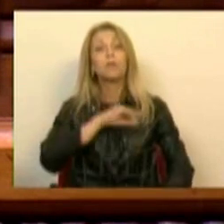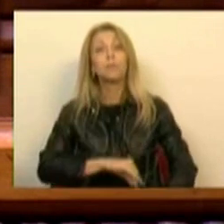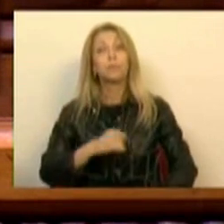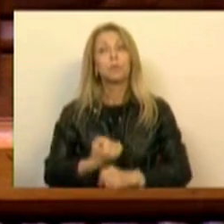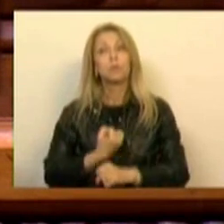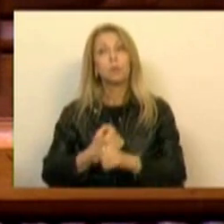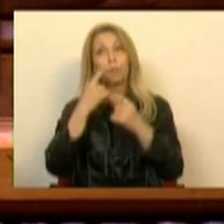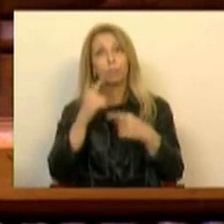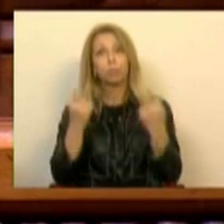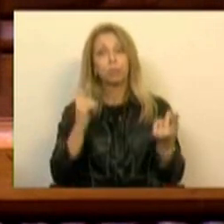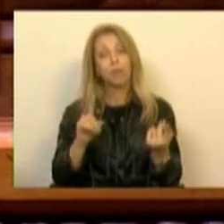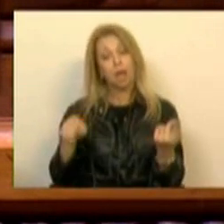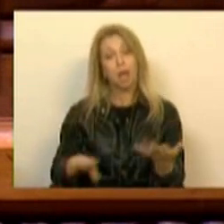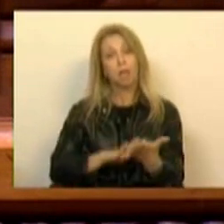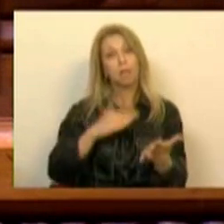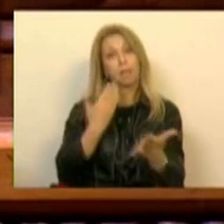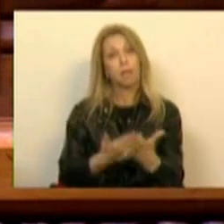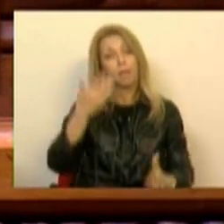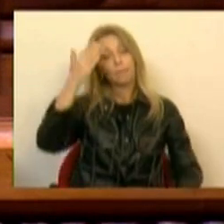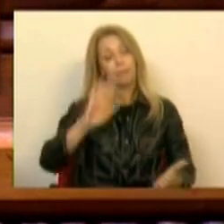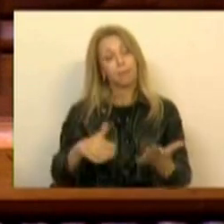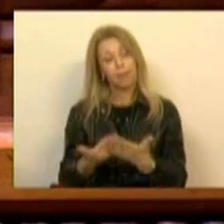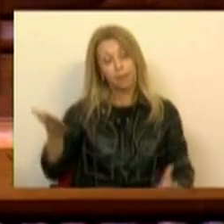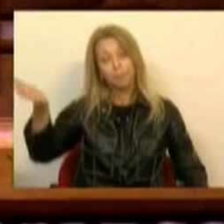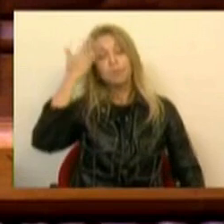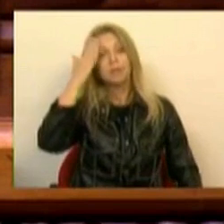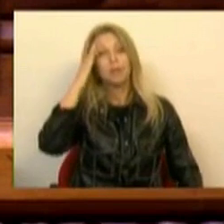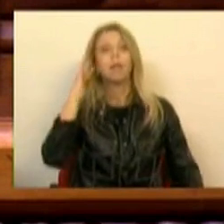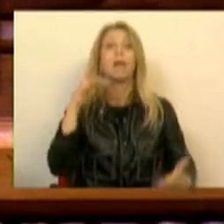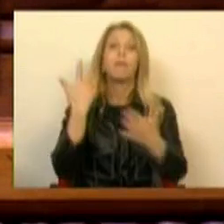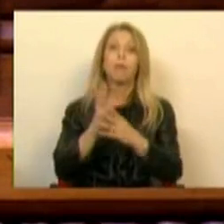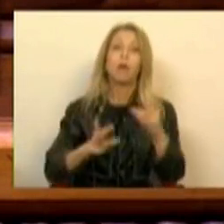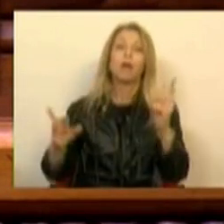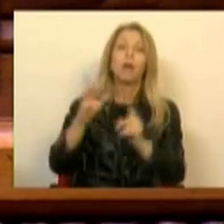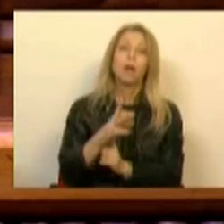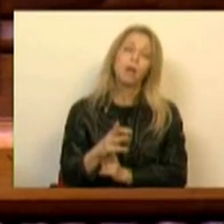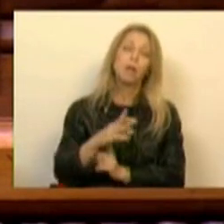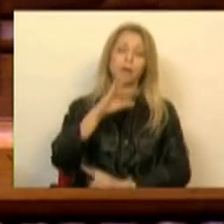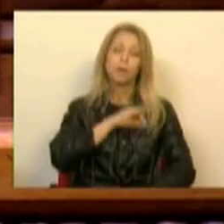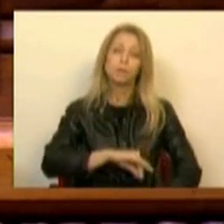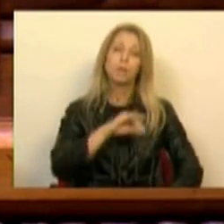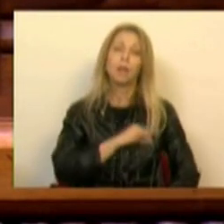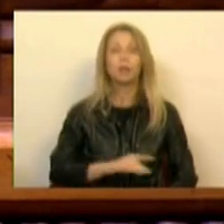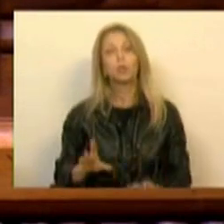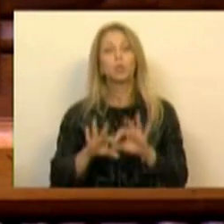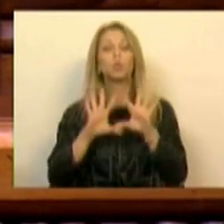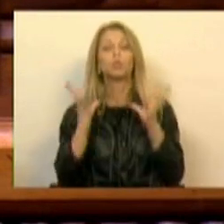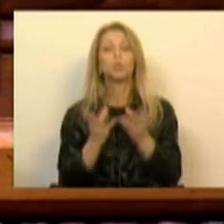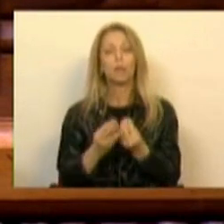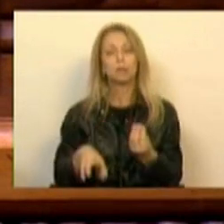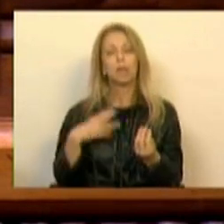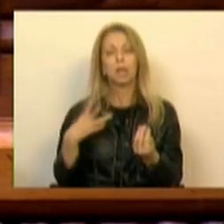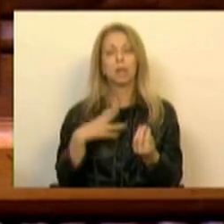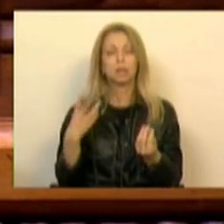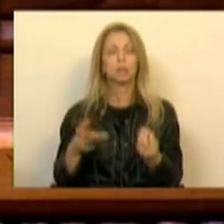dará previsibilidade e contribuirá para o aumento do peso nos salários no total da riqueza do país. Há uma razão para